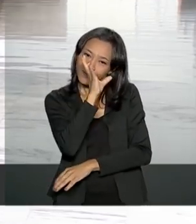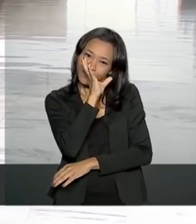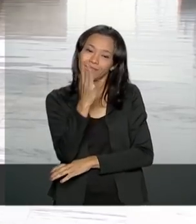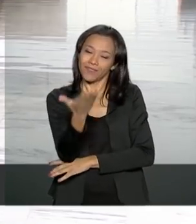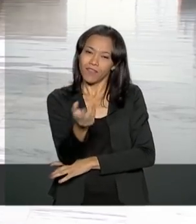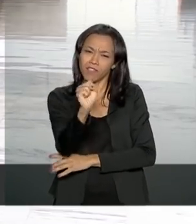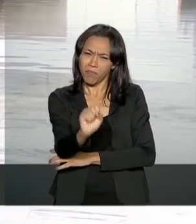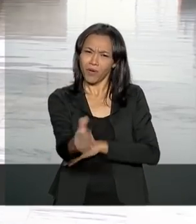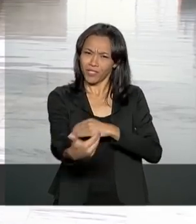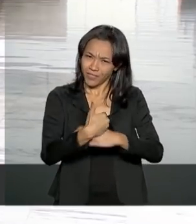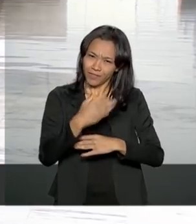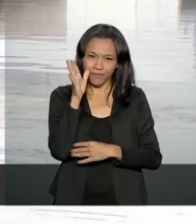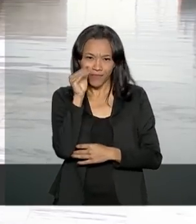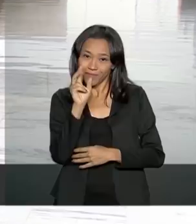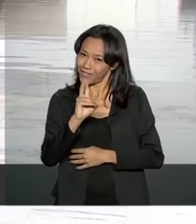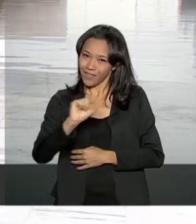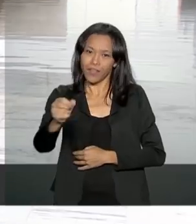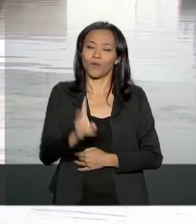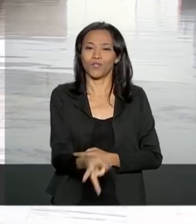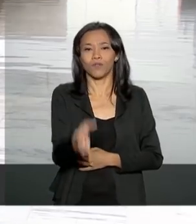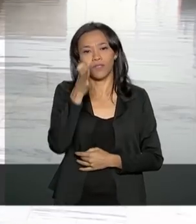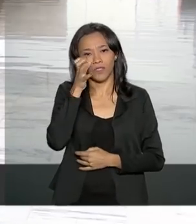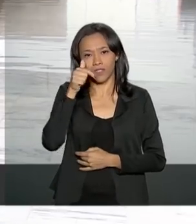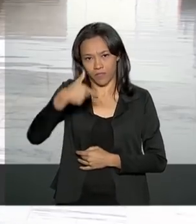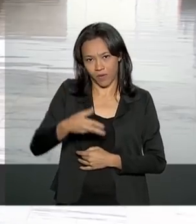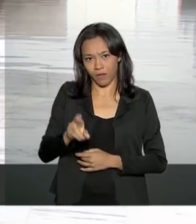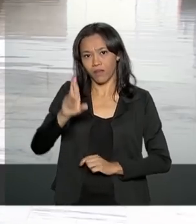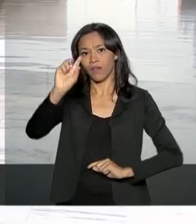ar. Você pode acompanhar. Não saia daí, continue com a